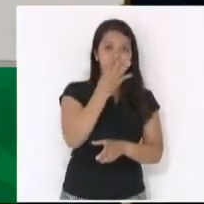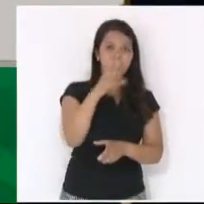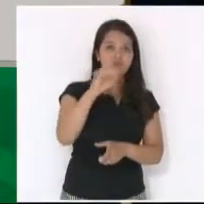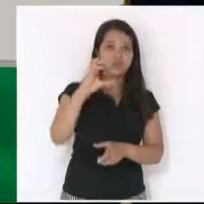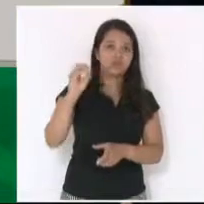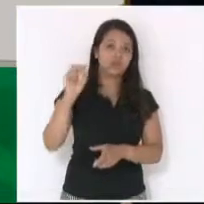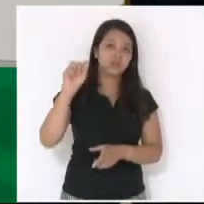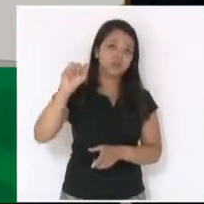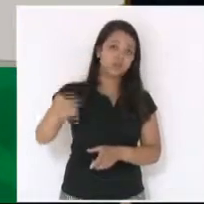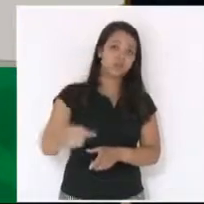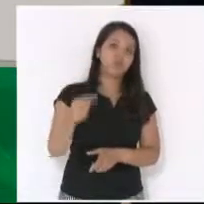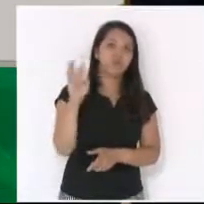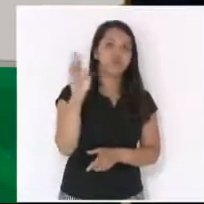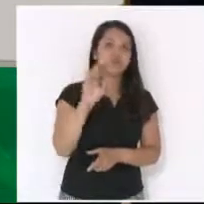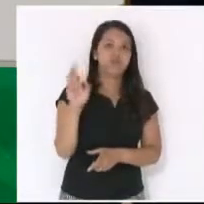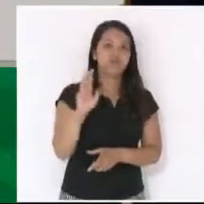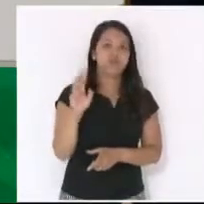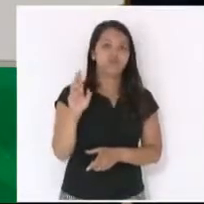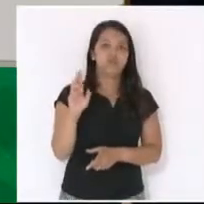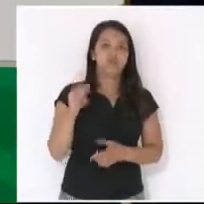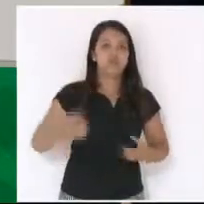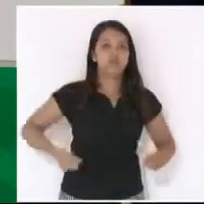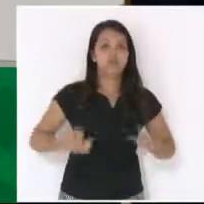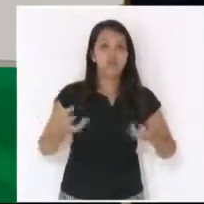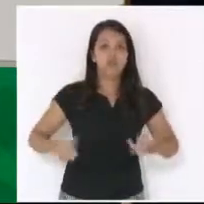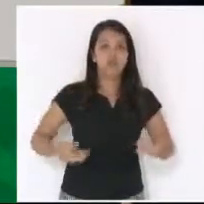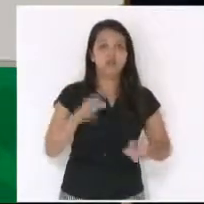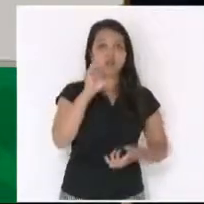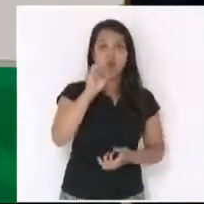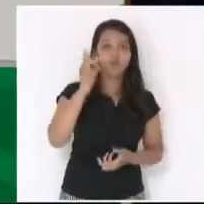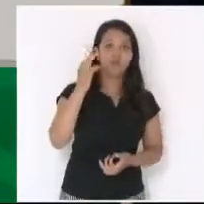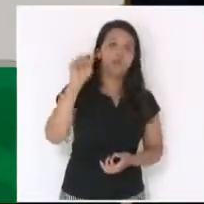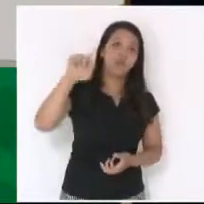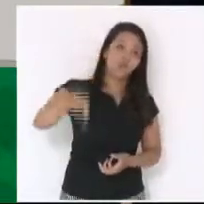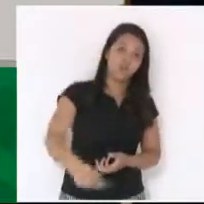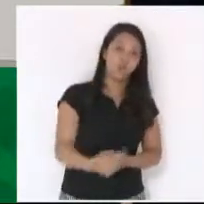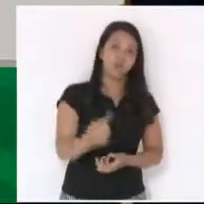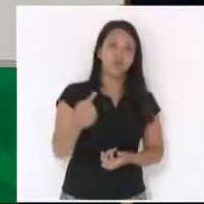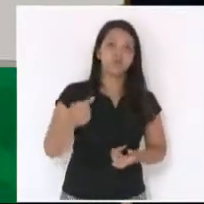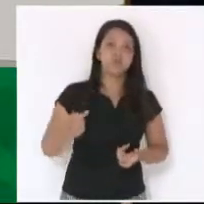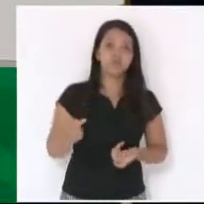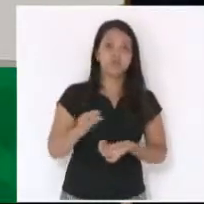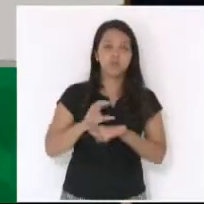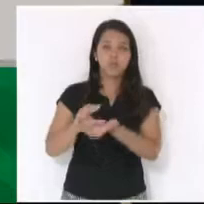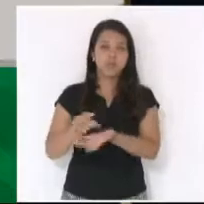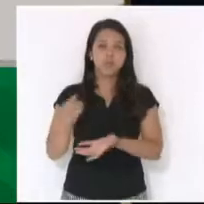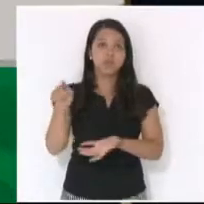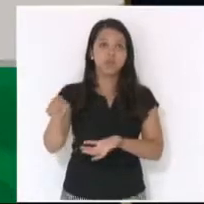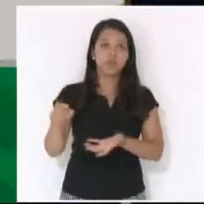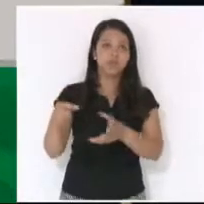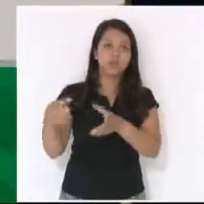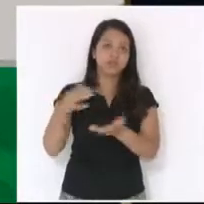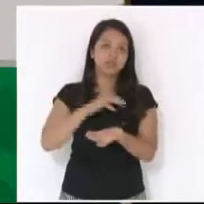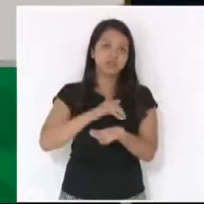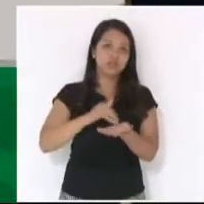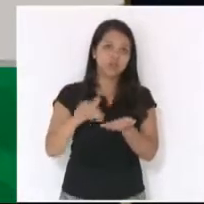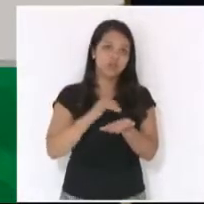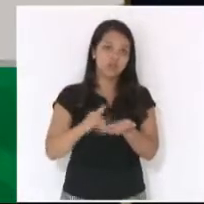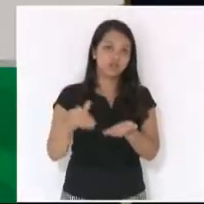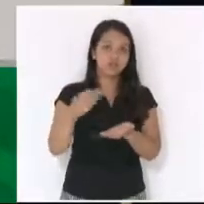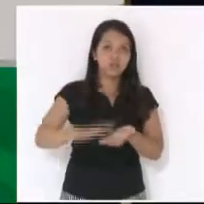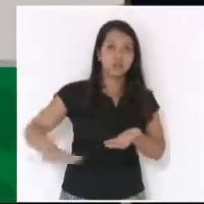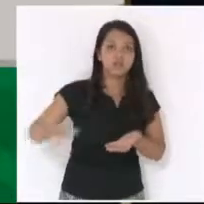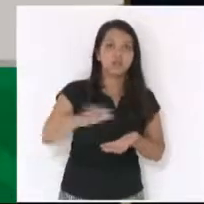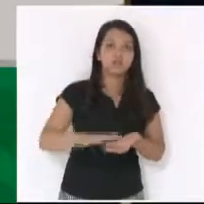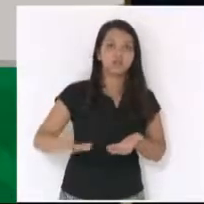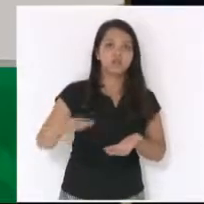tão gastaram 9 milhões para manter a Secretaria Regional de São Miguel do